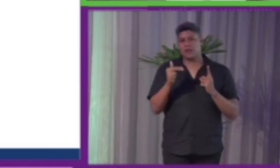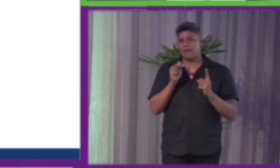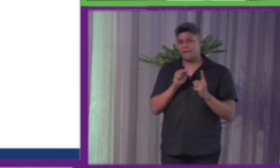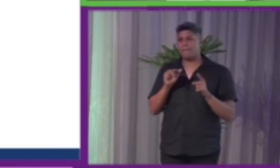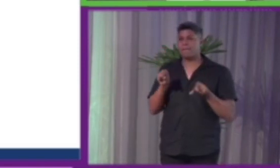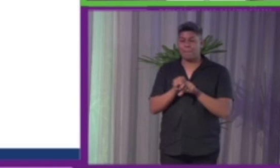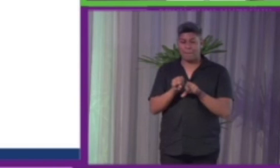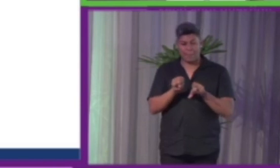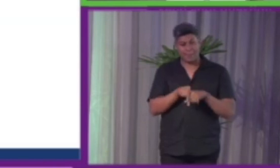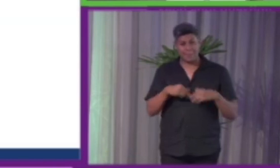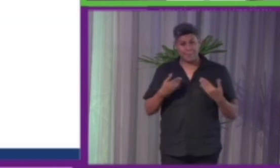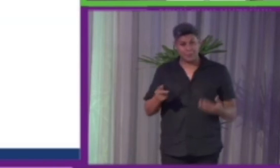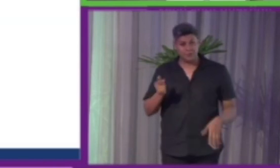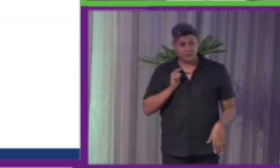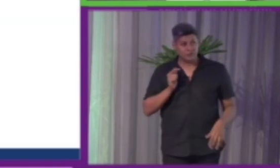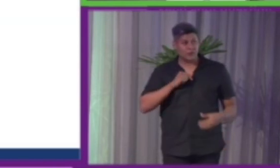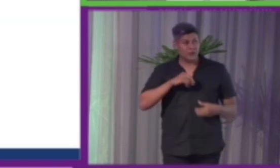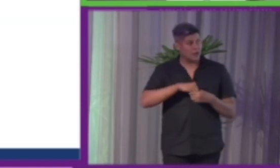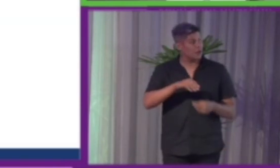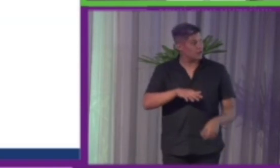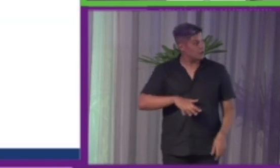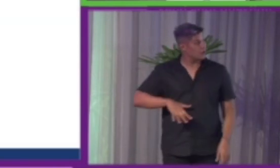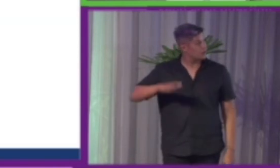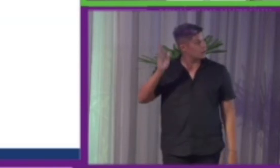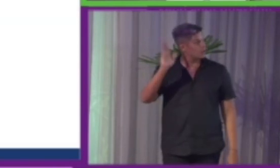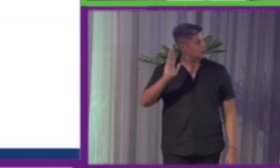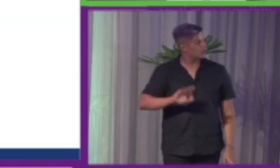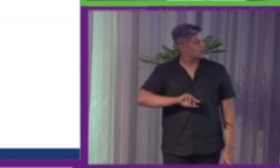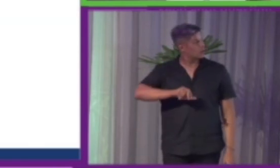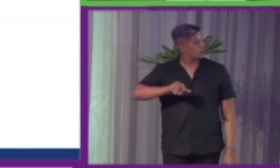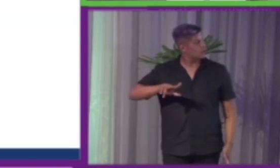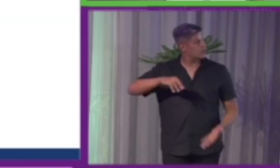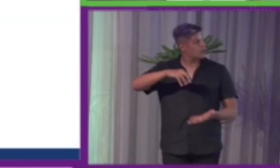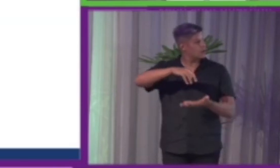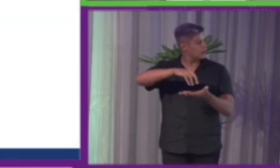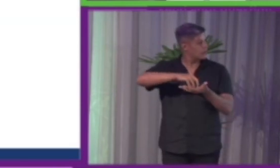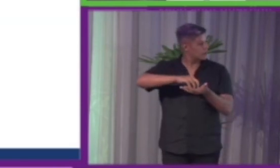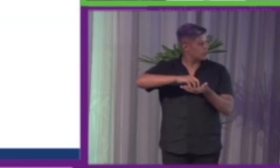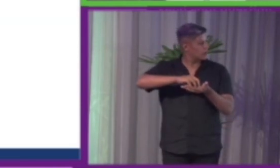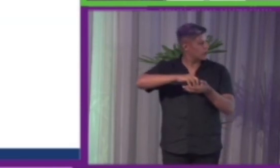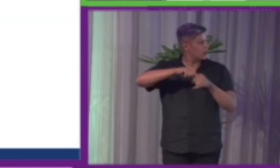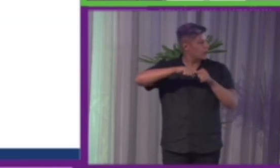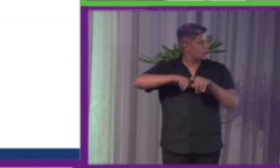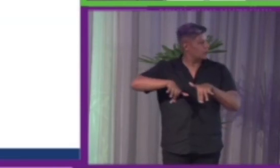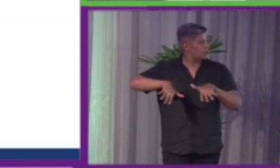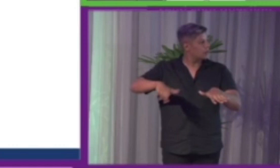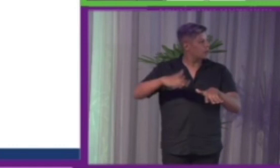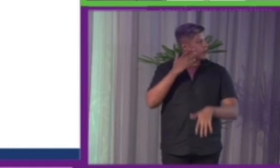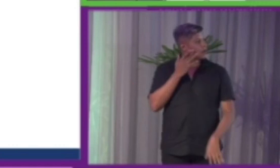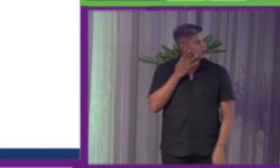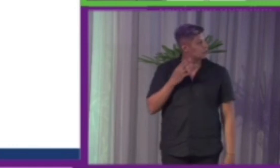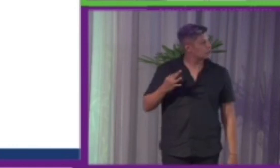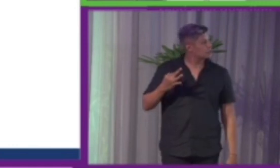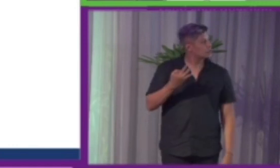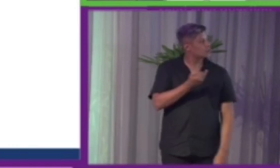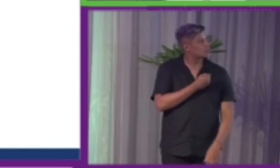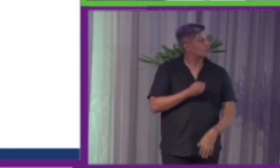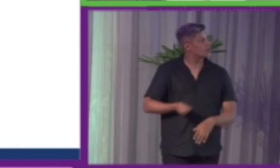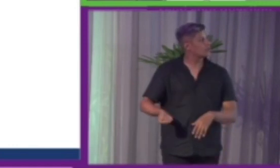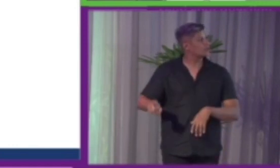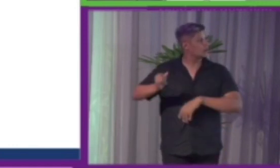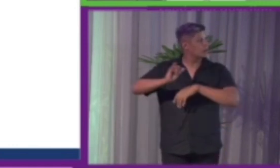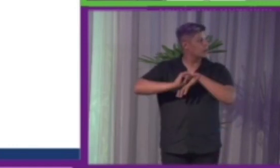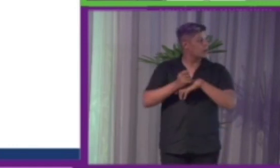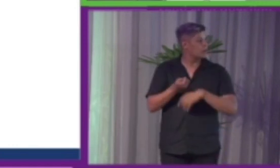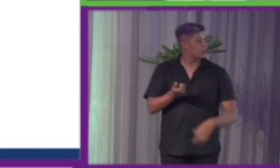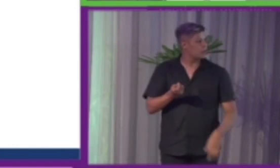Com isso, a gente tem, dentro do nosso cenário brasileiro, diversos centros de fibrose císticas espalhados, praticamente em todas as capitais, são poucas as que não têm